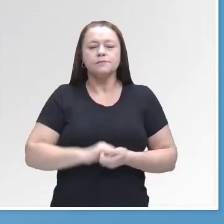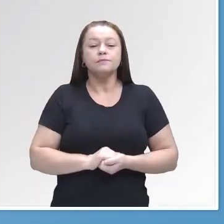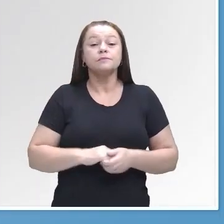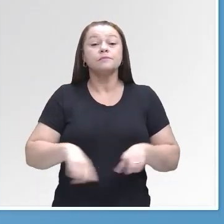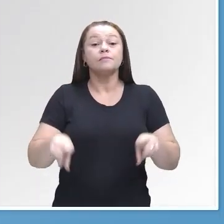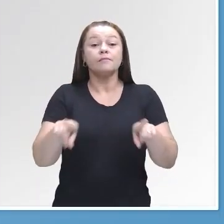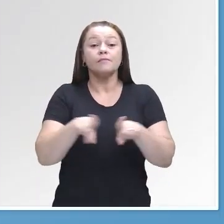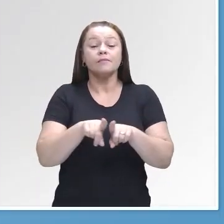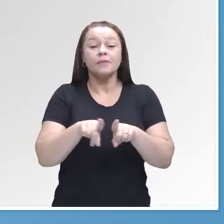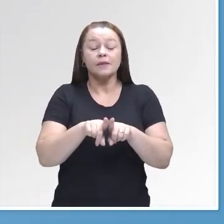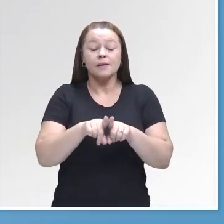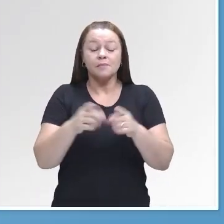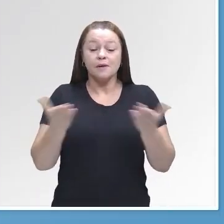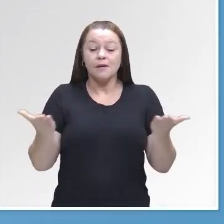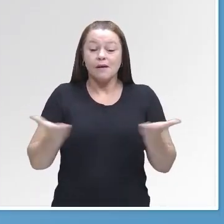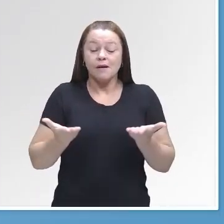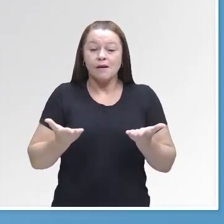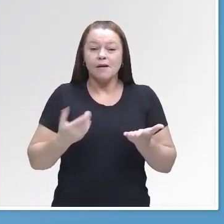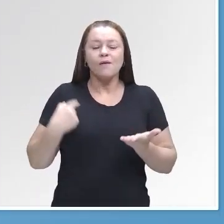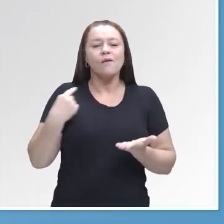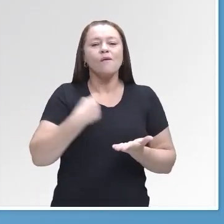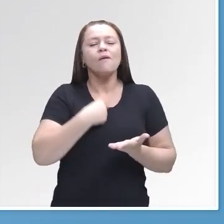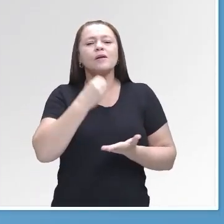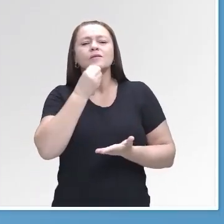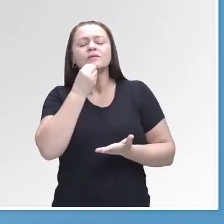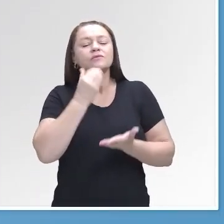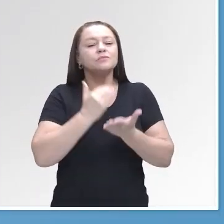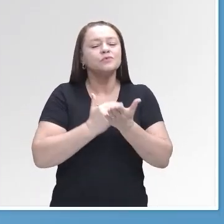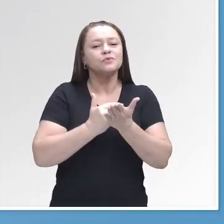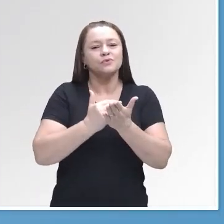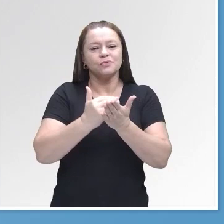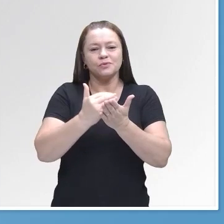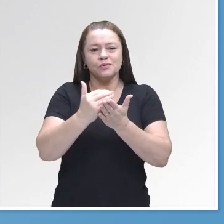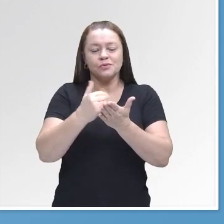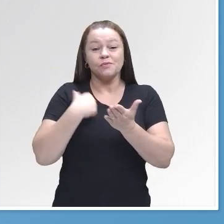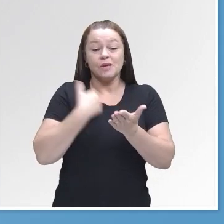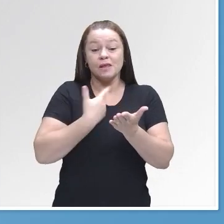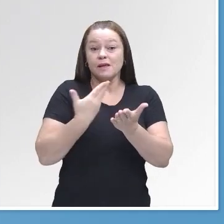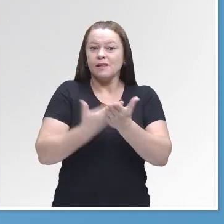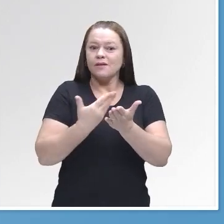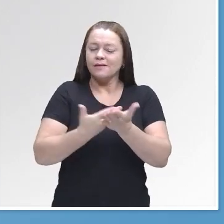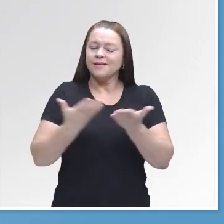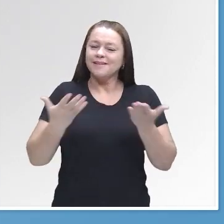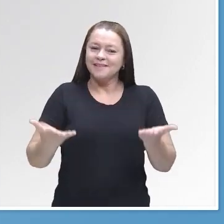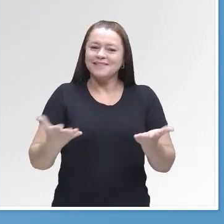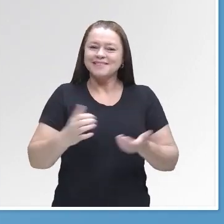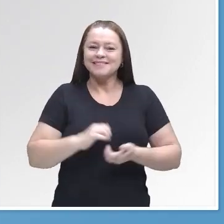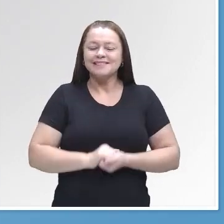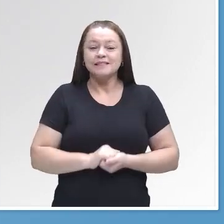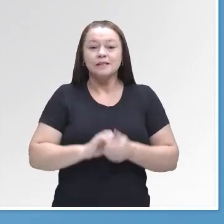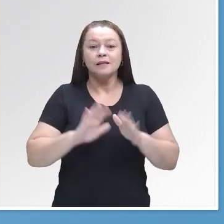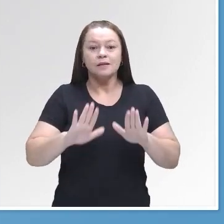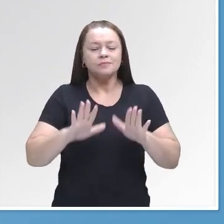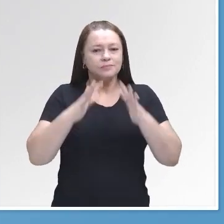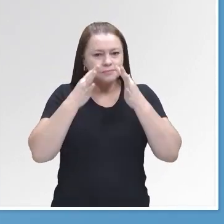Crianças, agora nós vamos iniciar a nossa aula. Então, crianças,